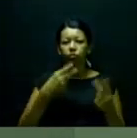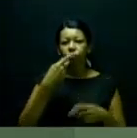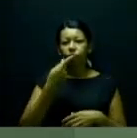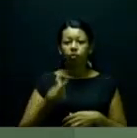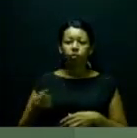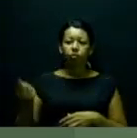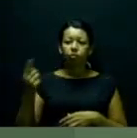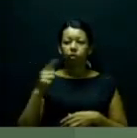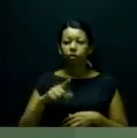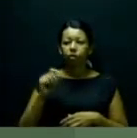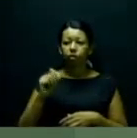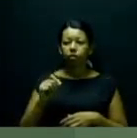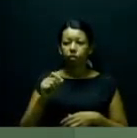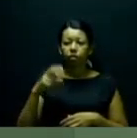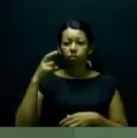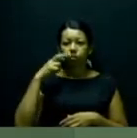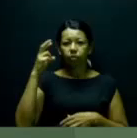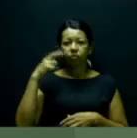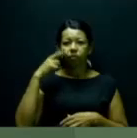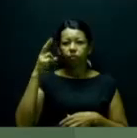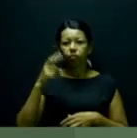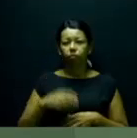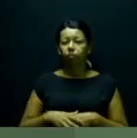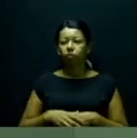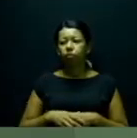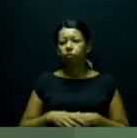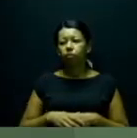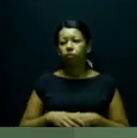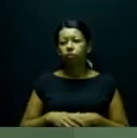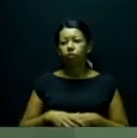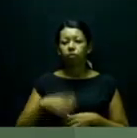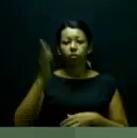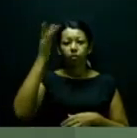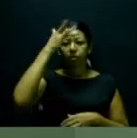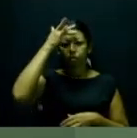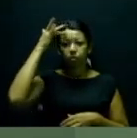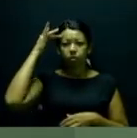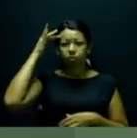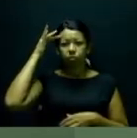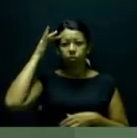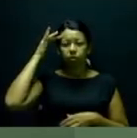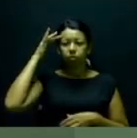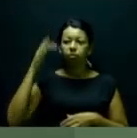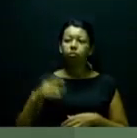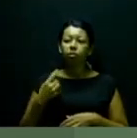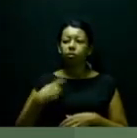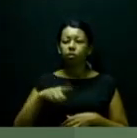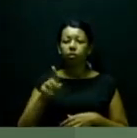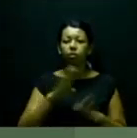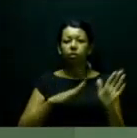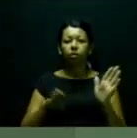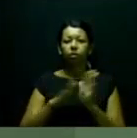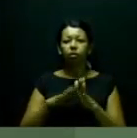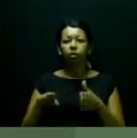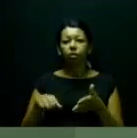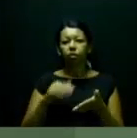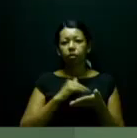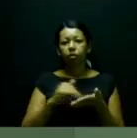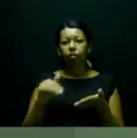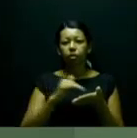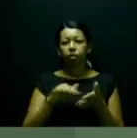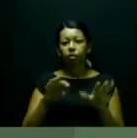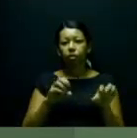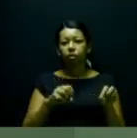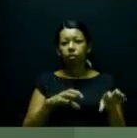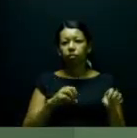aqui, é uma vergonha as pessoas irem até a Secretaria de